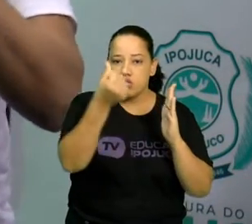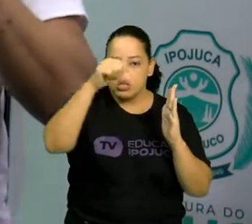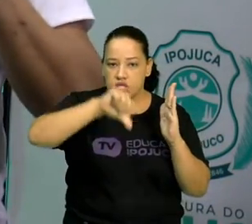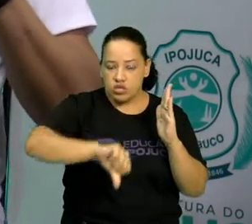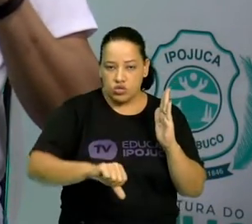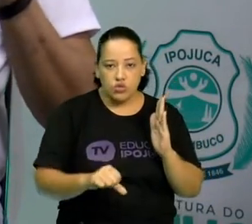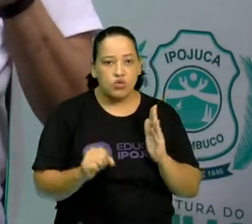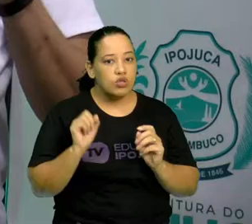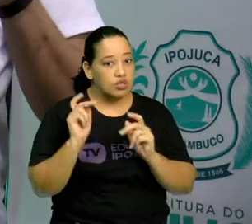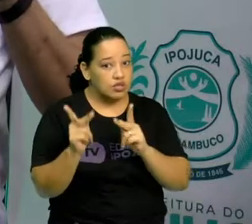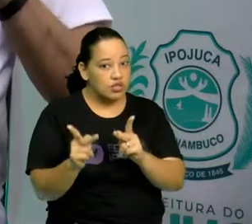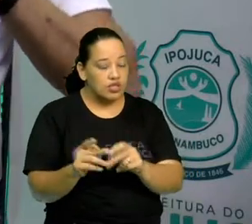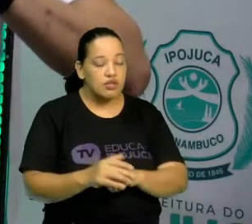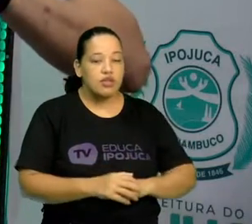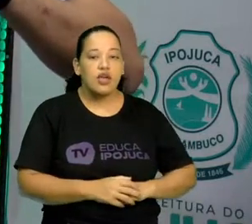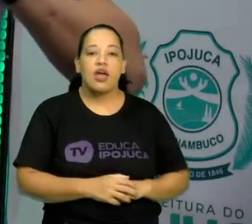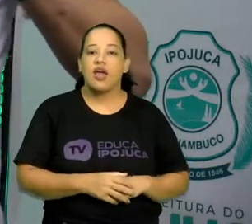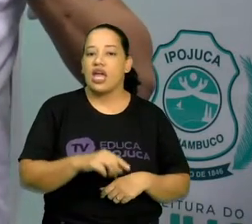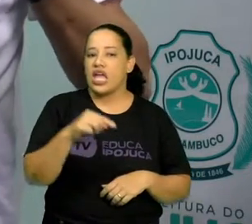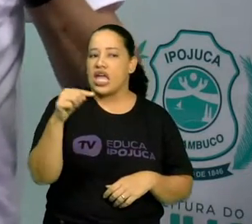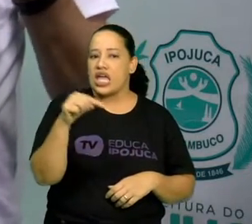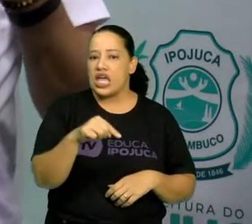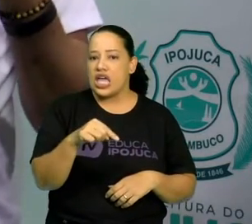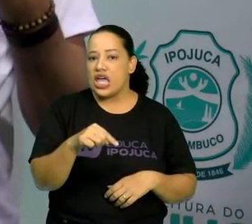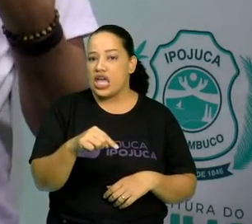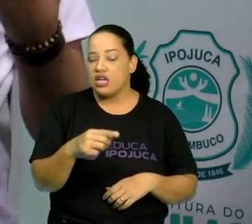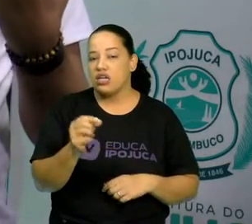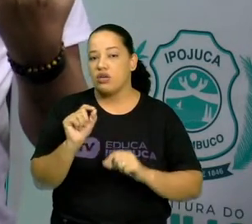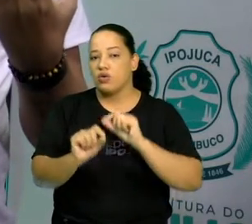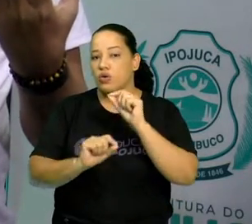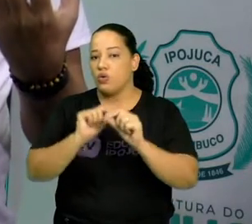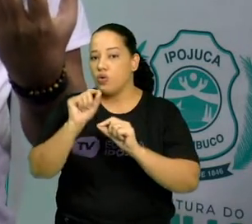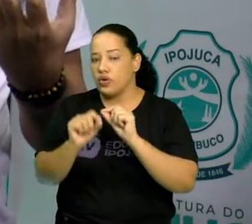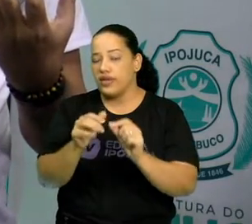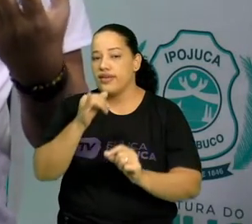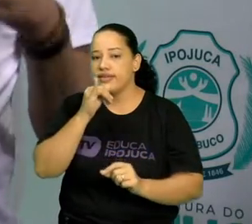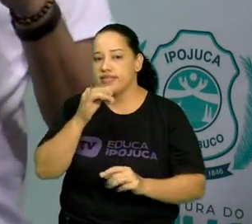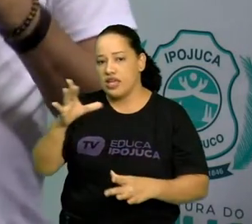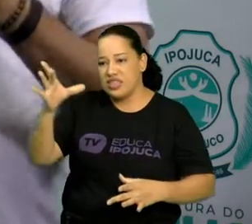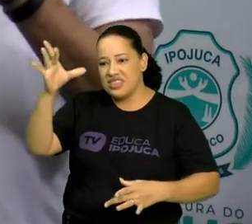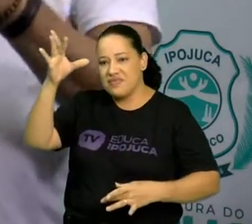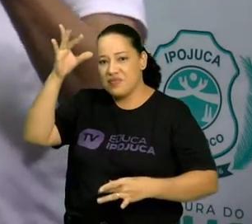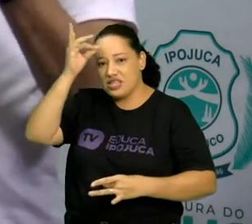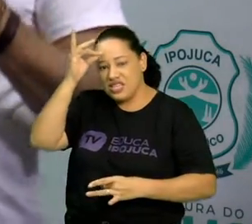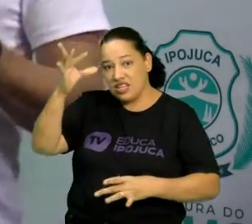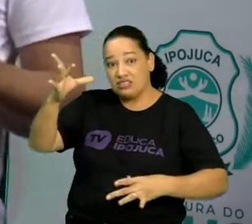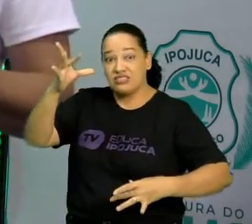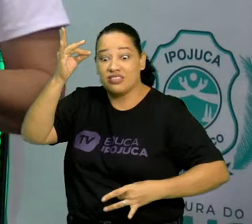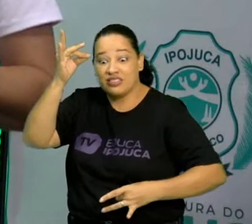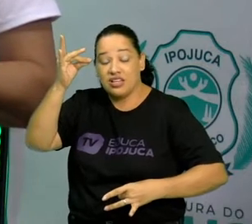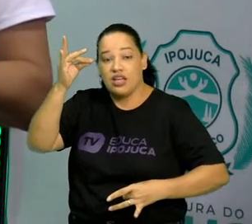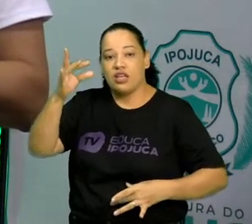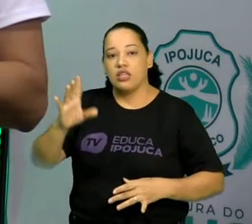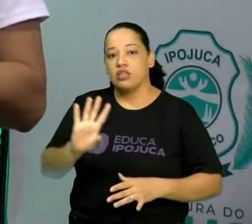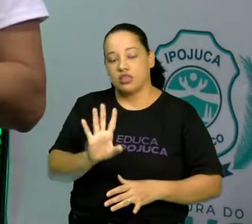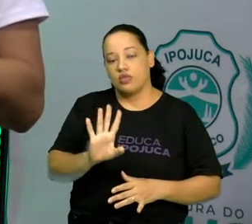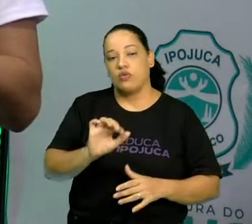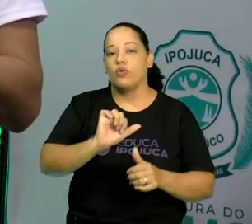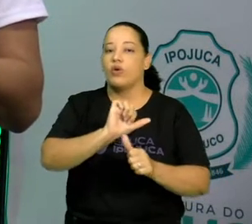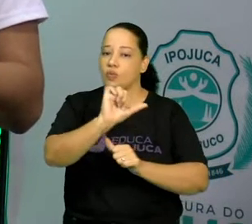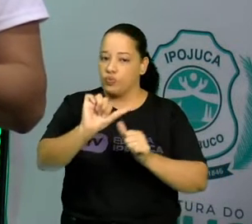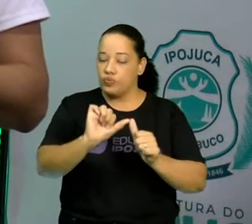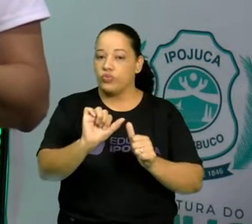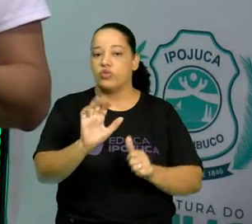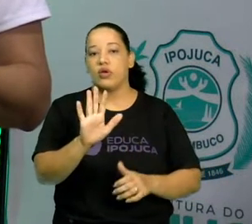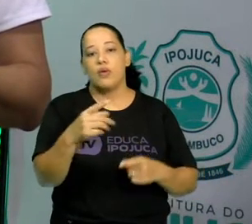Ok? Ele é contra os excessos na interpretação, porque antes do teatro realista naturalista, a